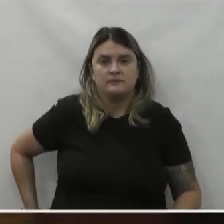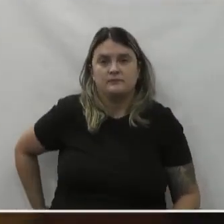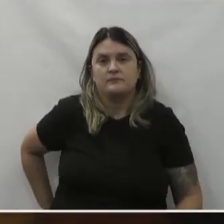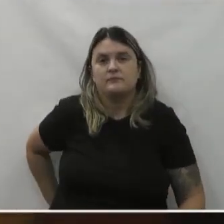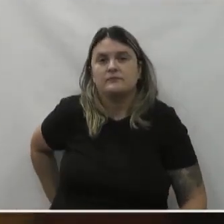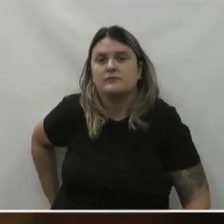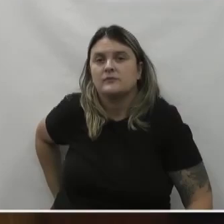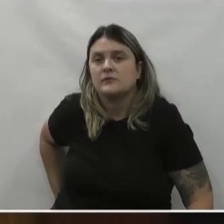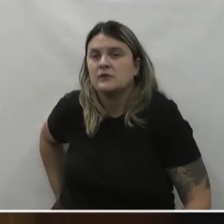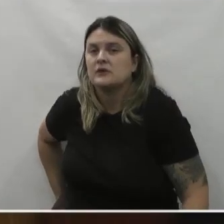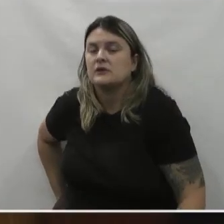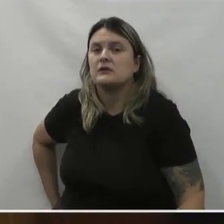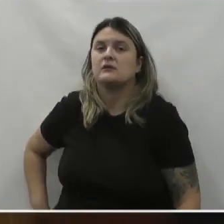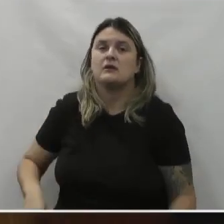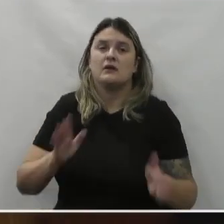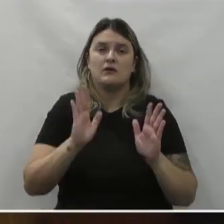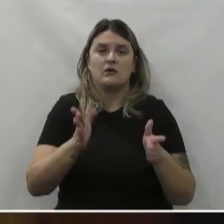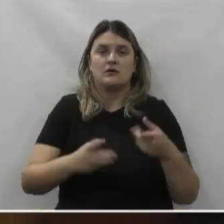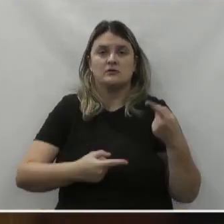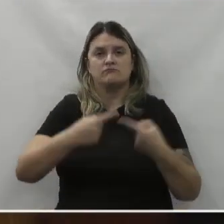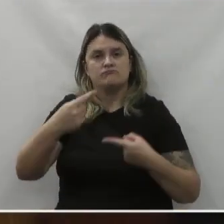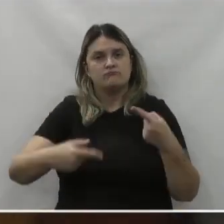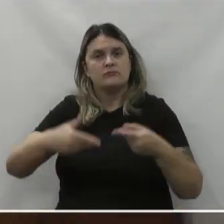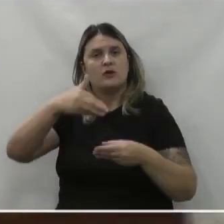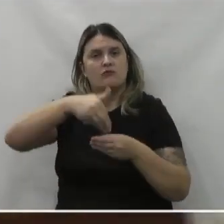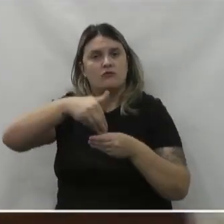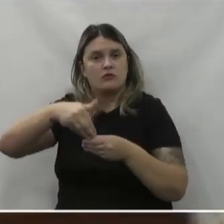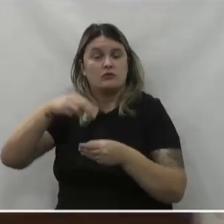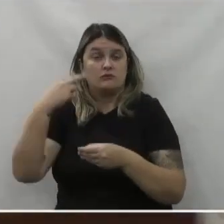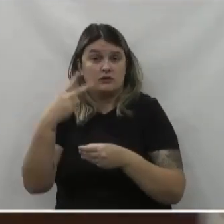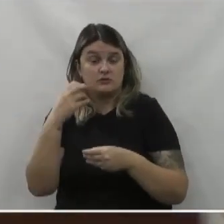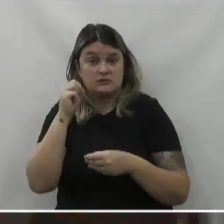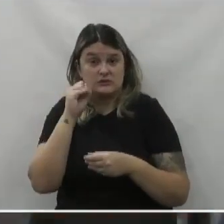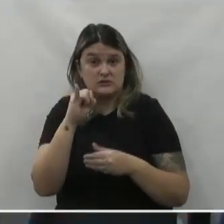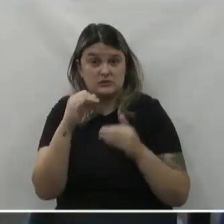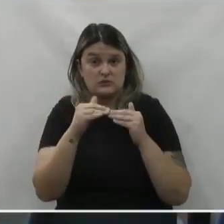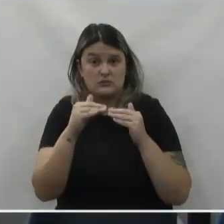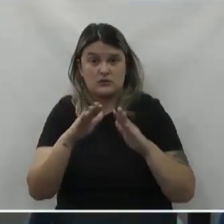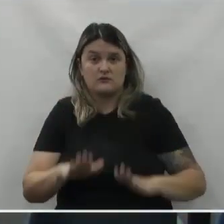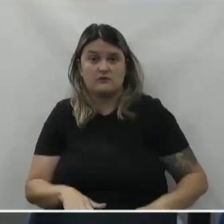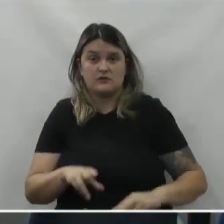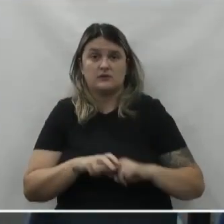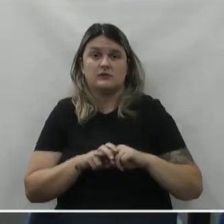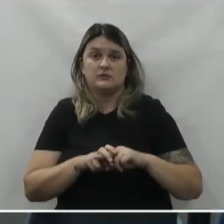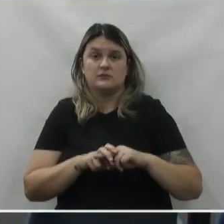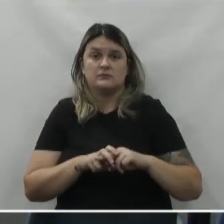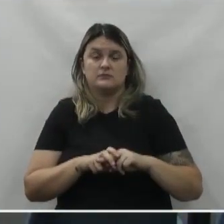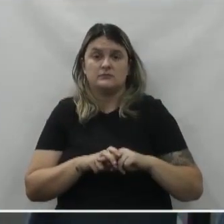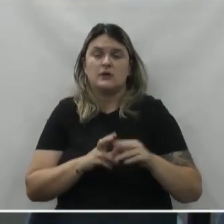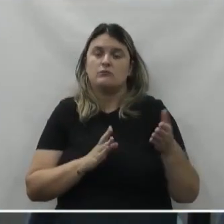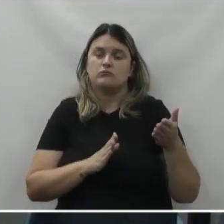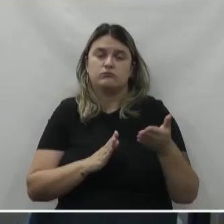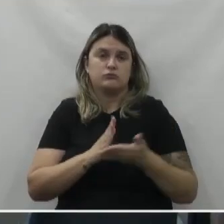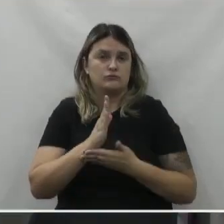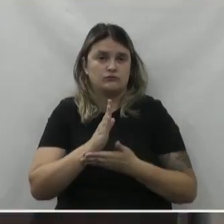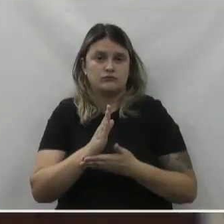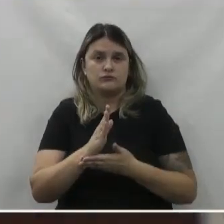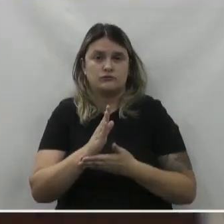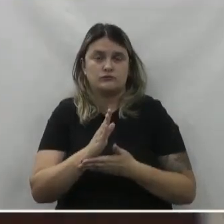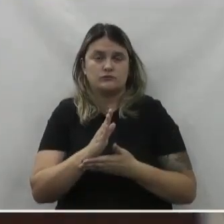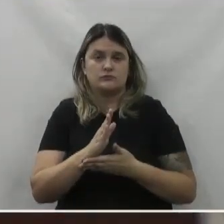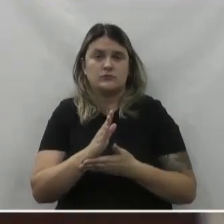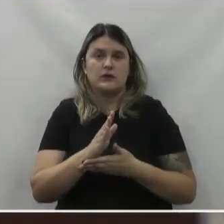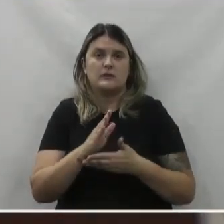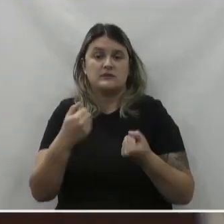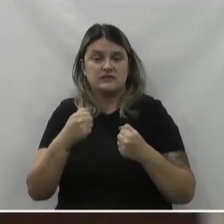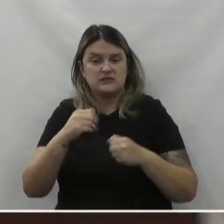Em discussão? Em votação. Senhores vereadores que aprovam, permaneçam como estão. Aprovado. Parecer fundamentado